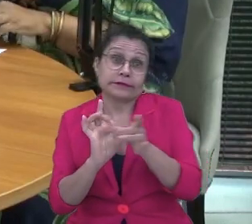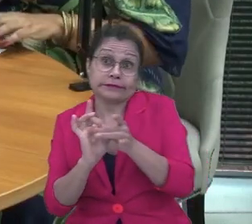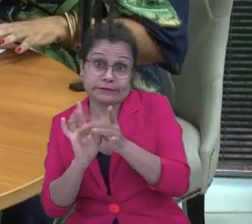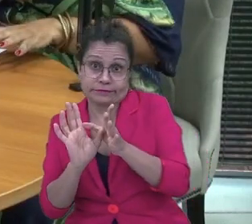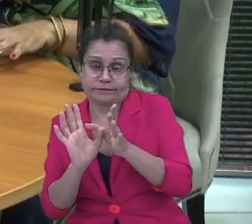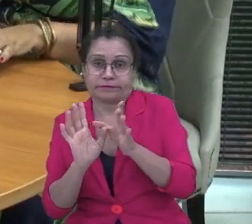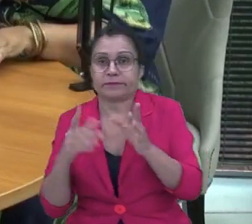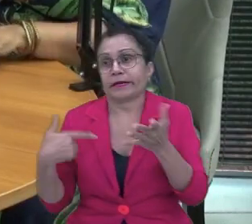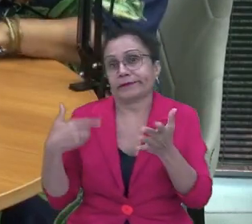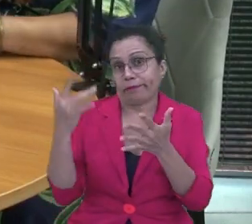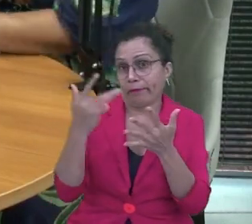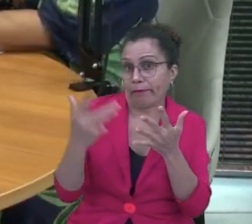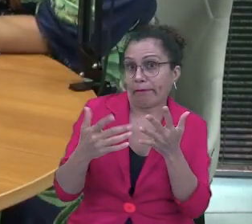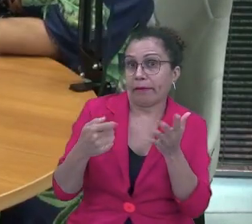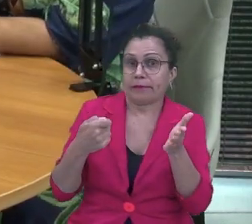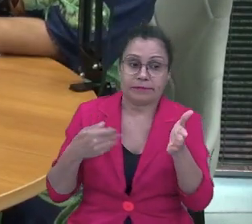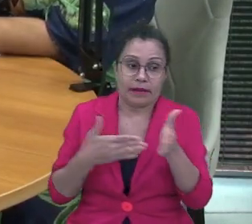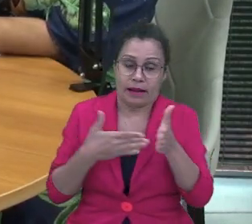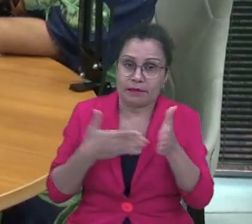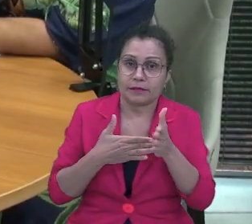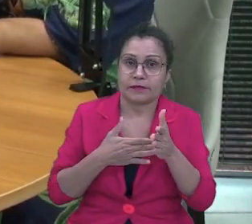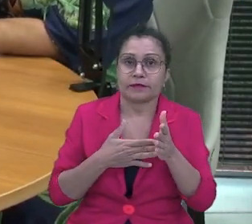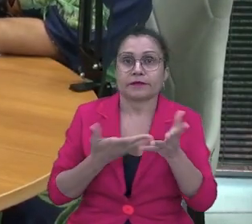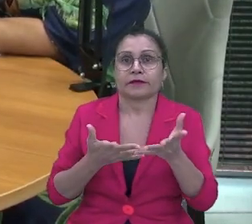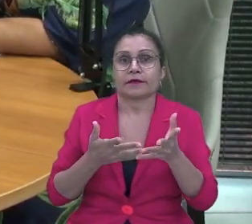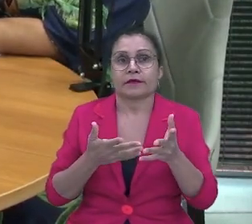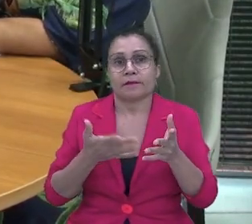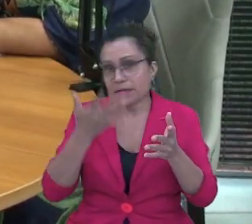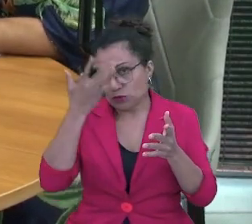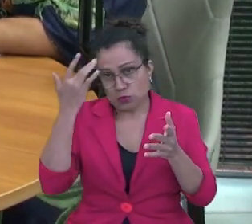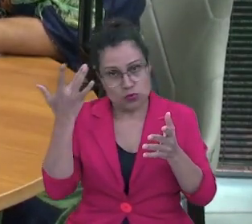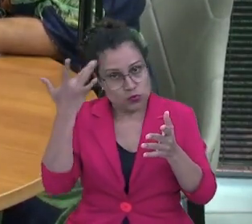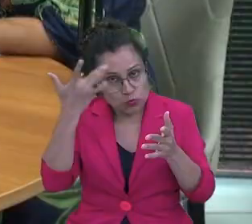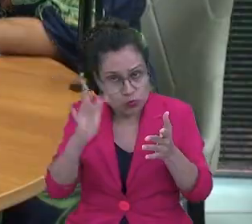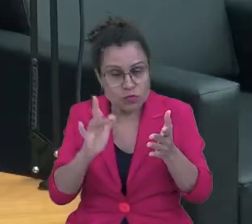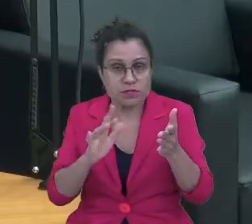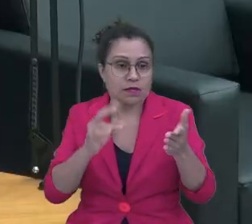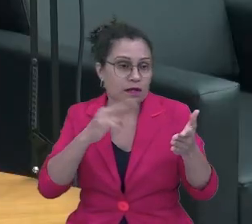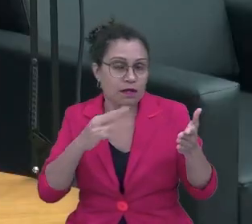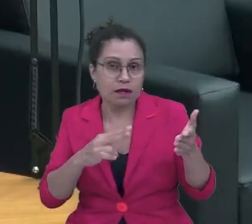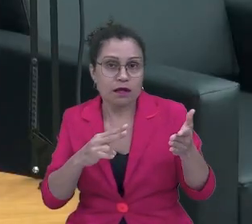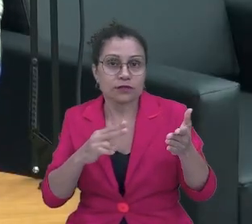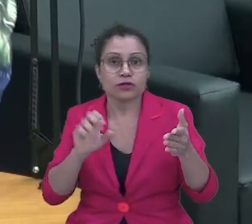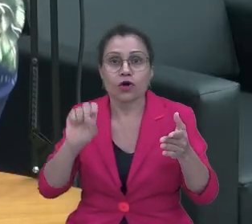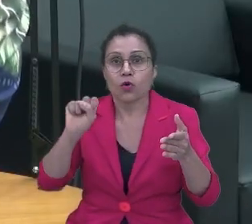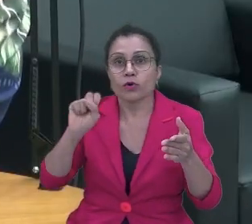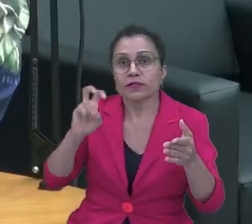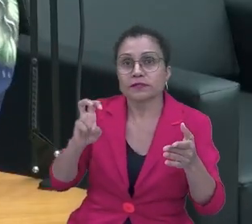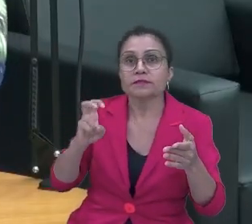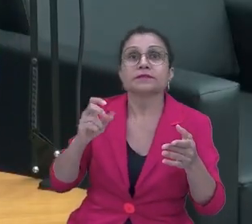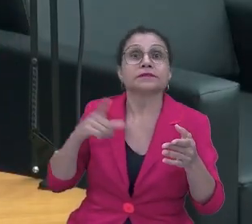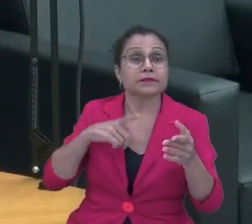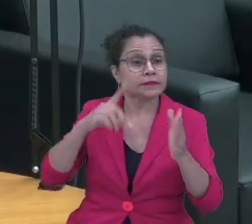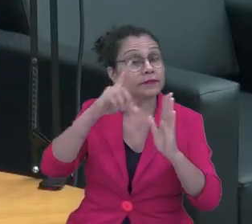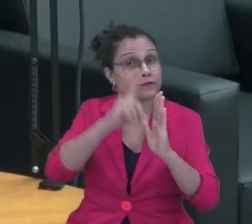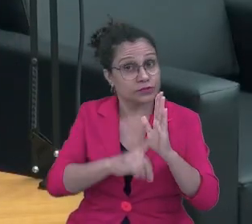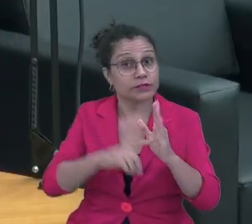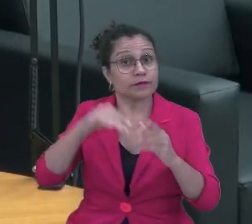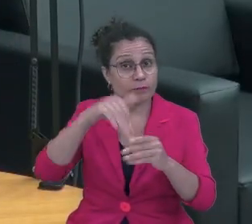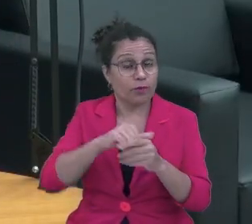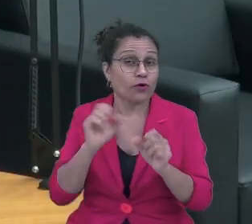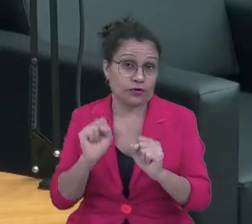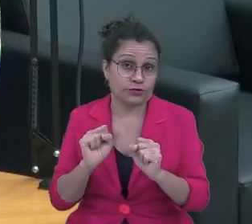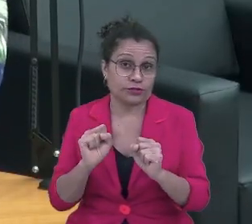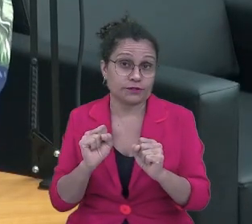mas com condições. Com condições, não era para todos. Por exemplo, o analfabeto, ele só a partir de 85 que ele teve direito ao voto. Quer dizer, ele